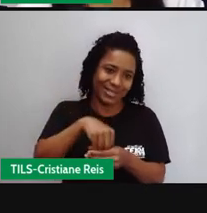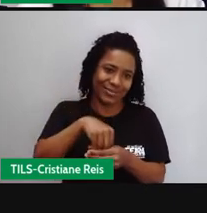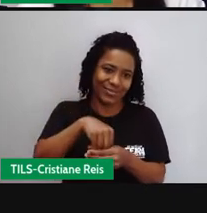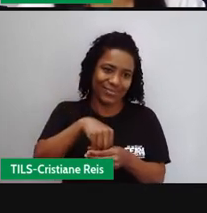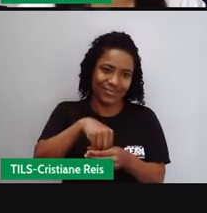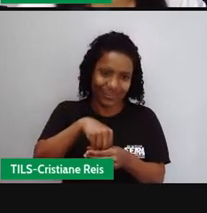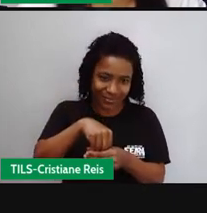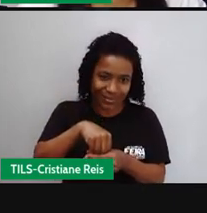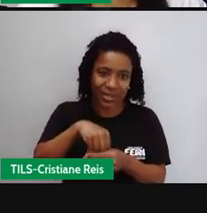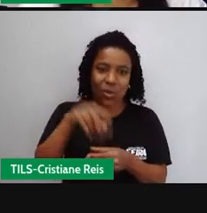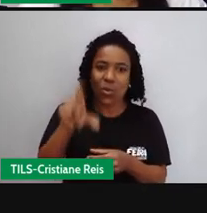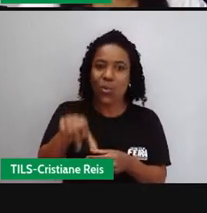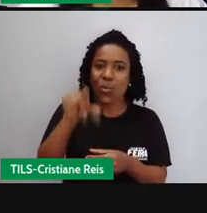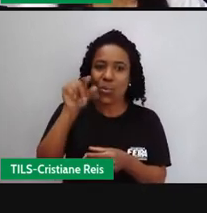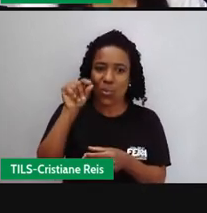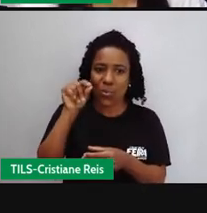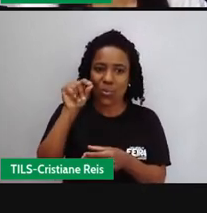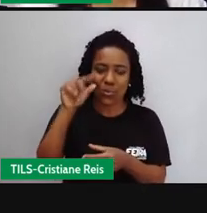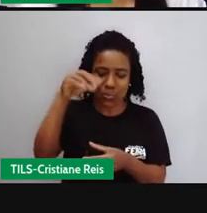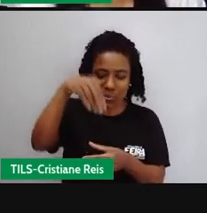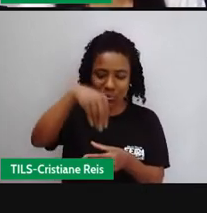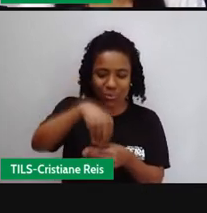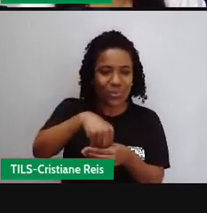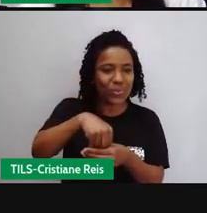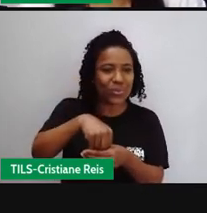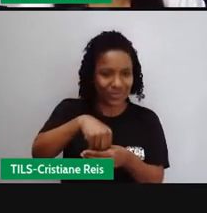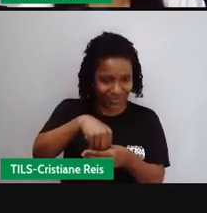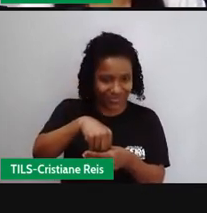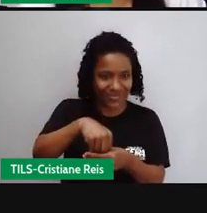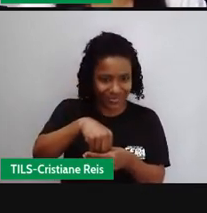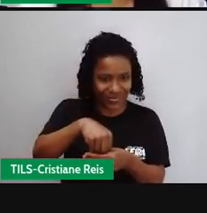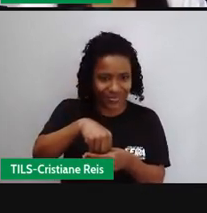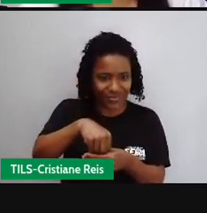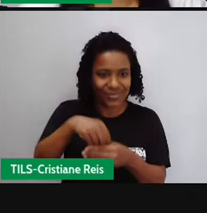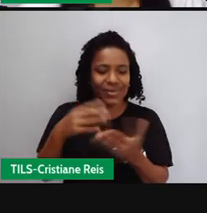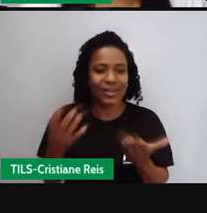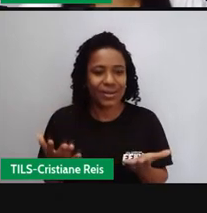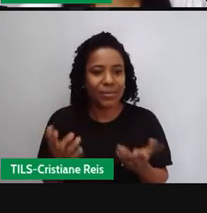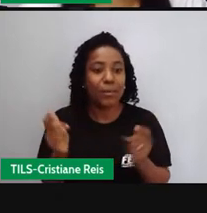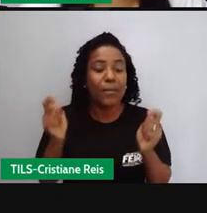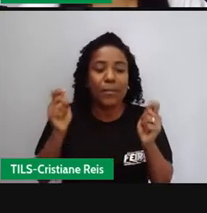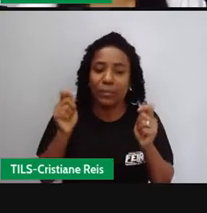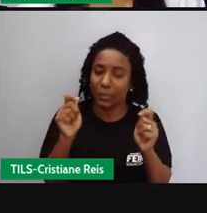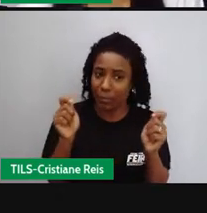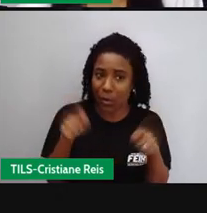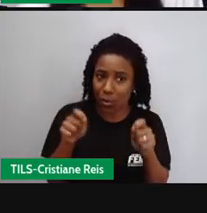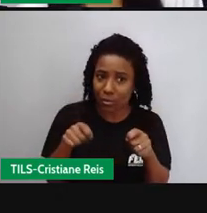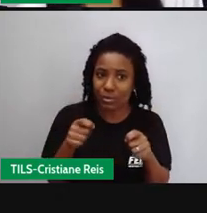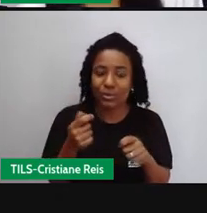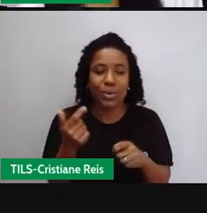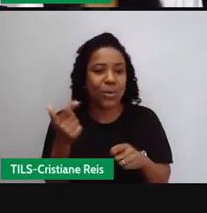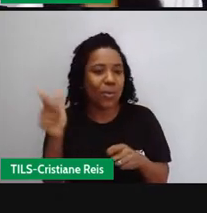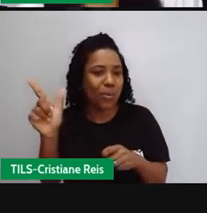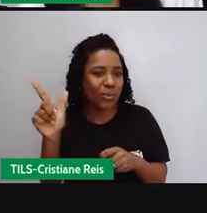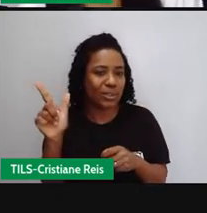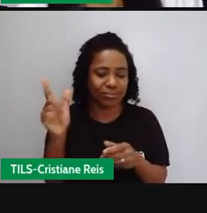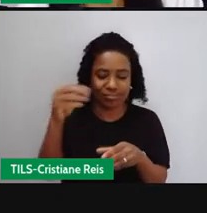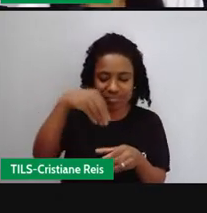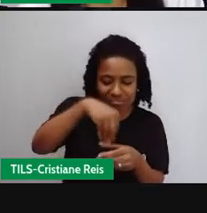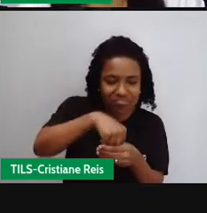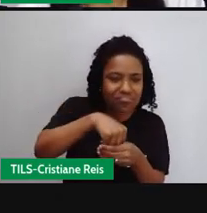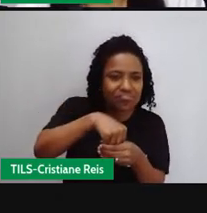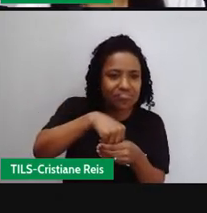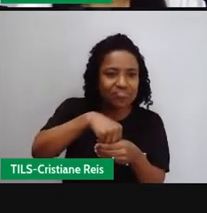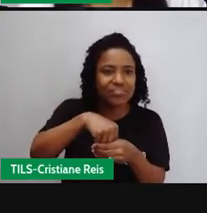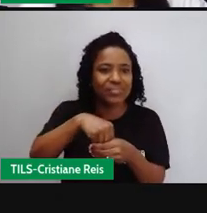de eleição. Podem aparecer aí também, né, quando a gente estuda sobre eleição, sobre importância do